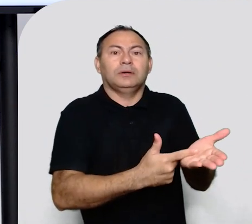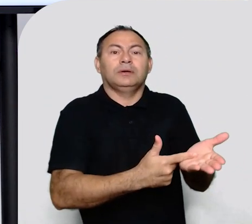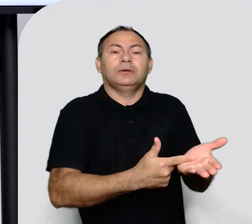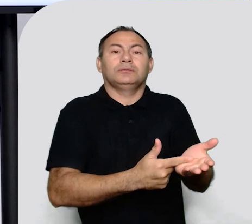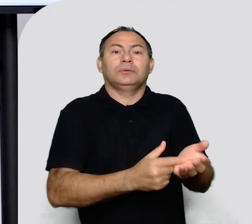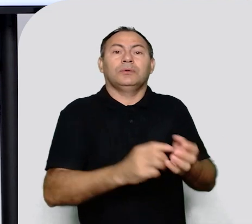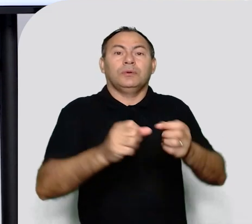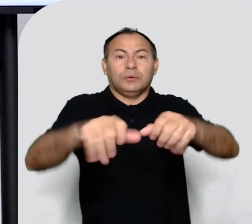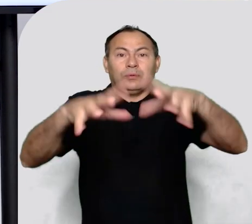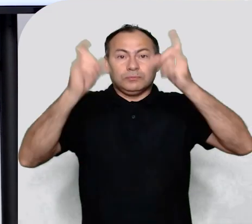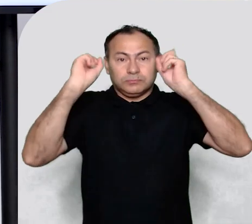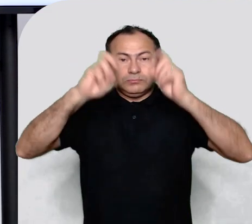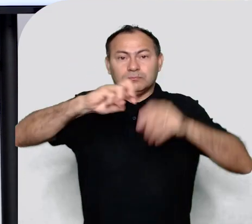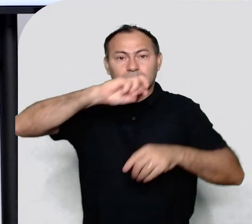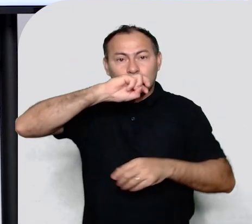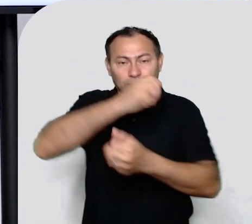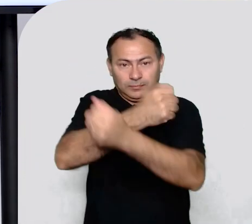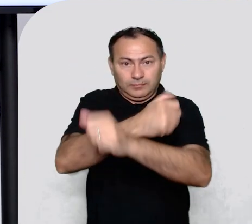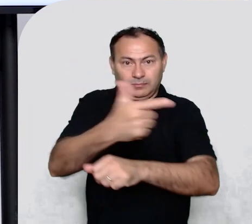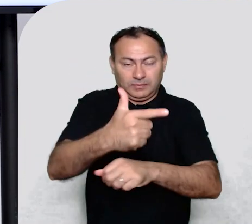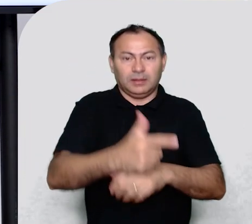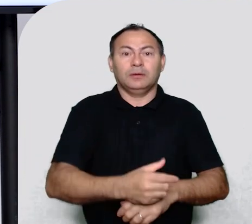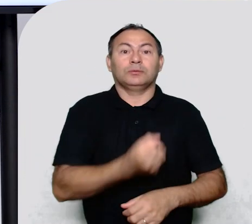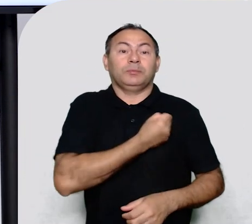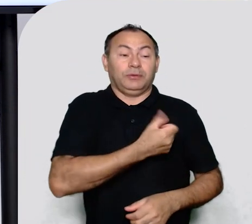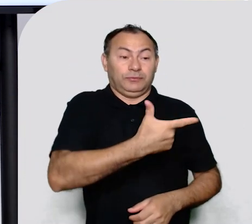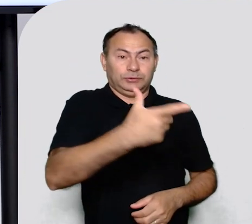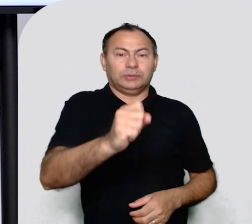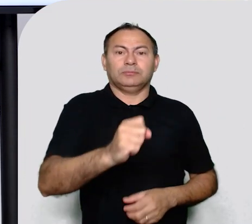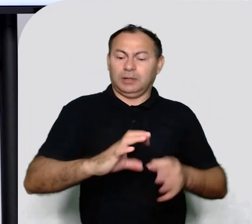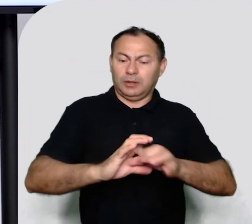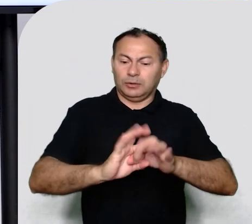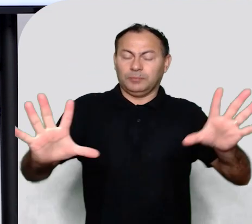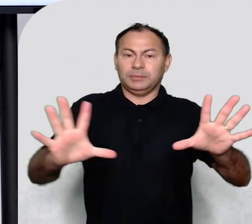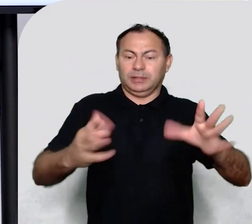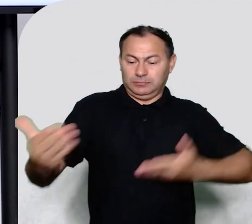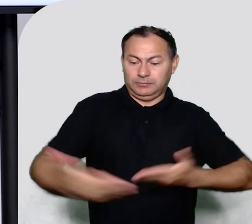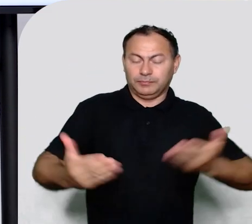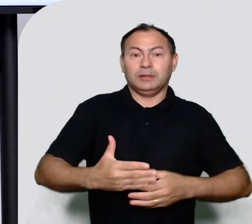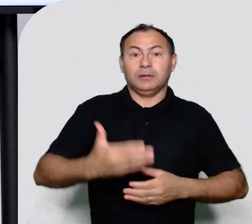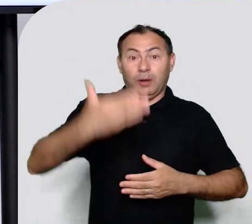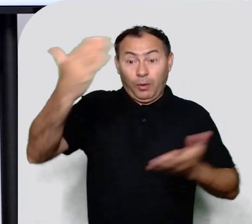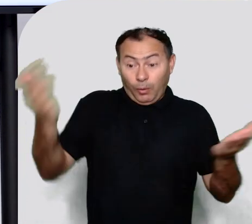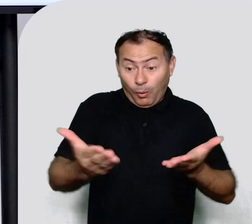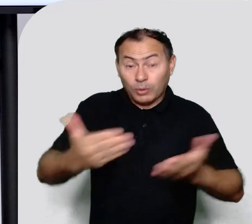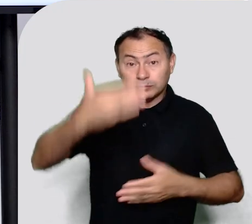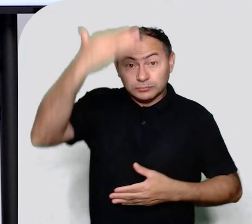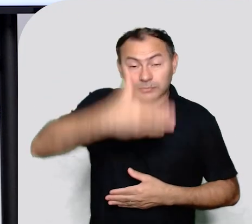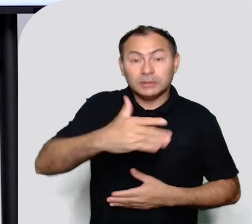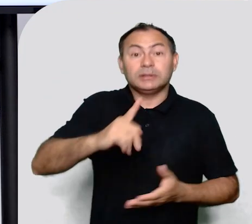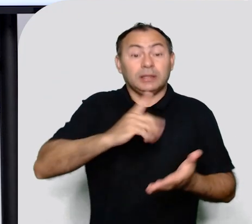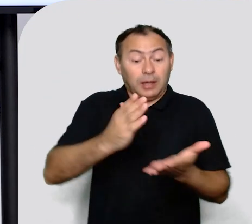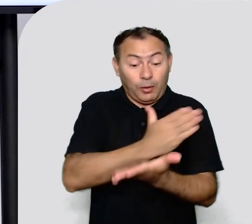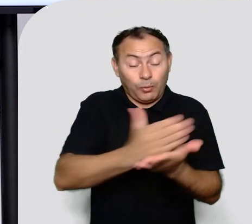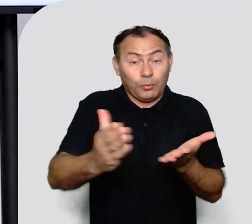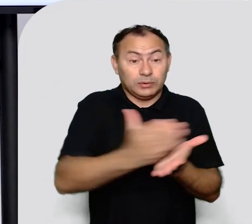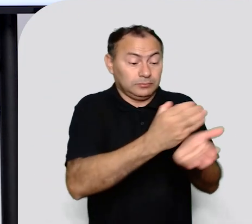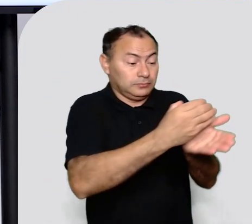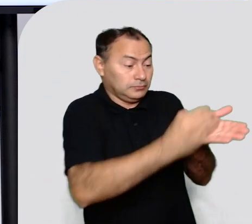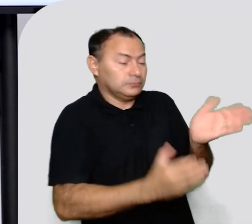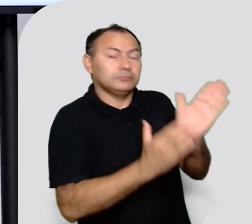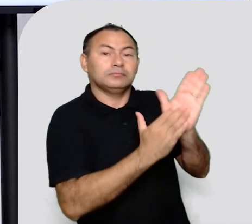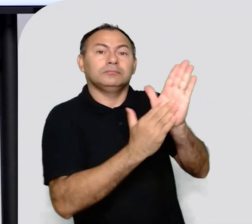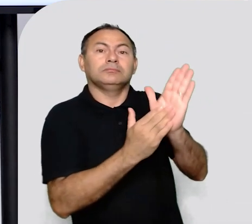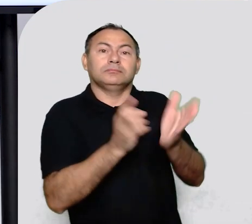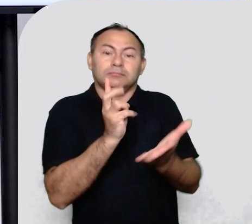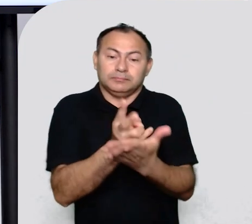número 28, Autonomia e Serviço, tendo presente que nós temos mais alguns capítulos que nos são